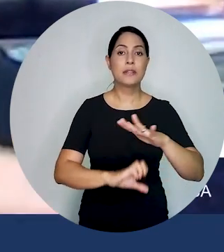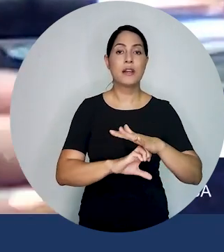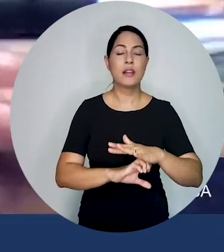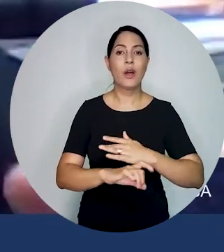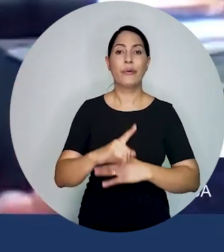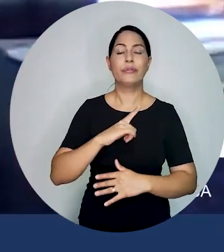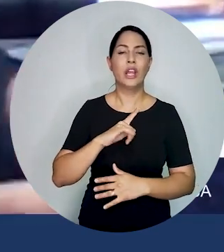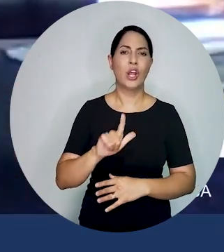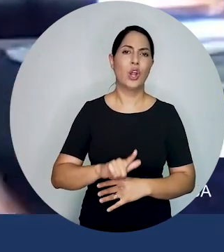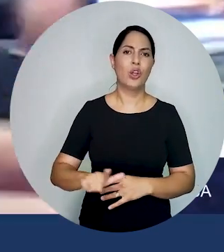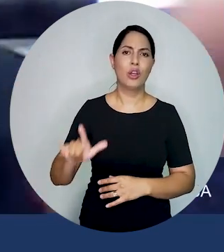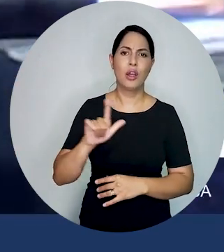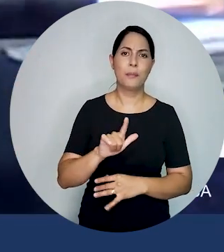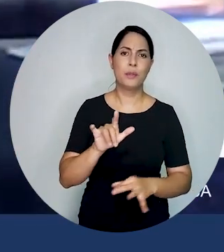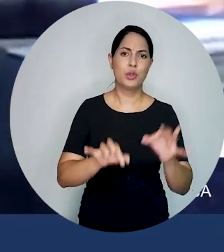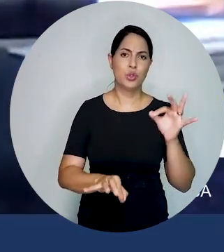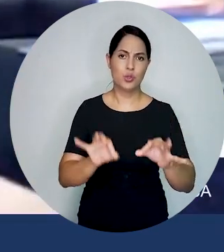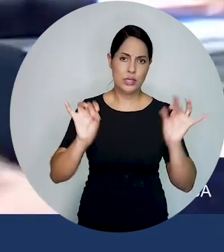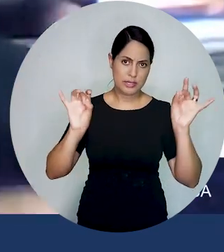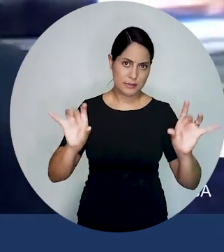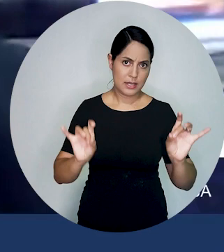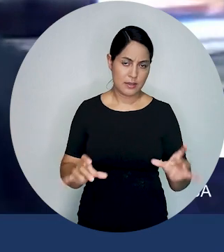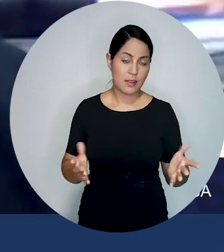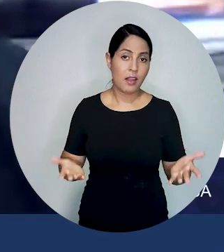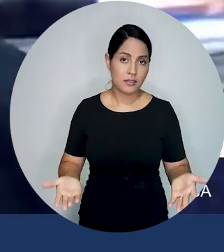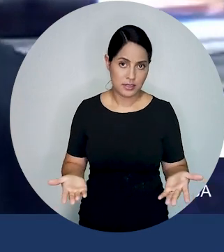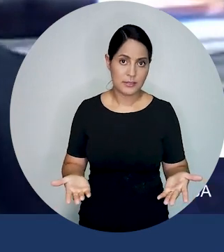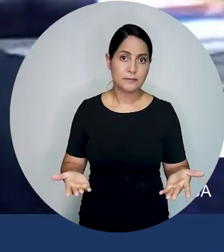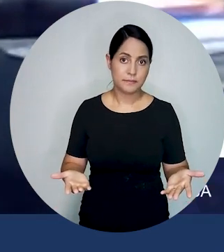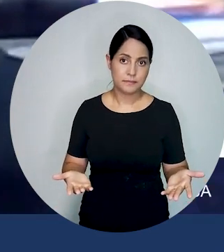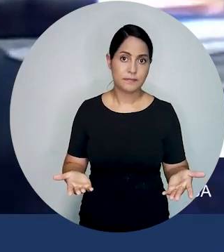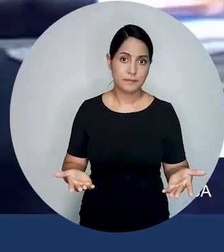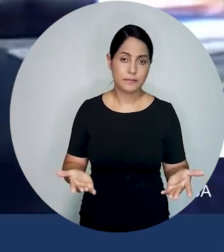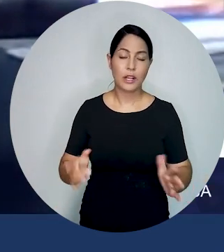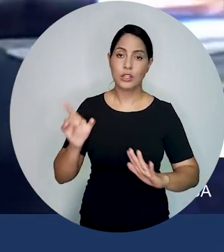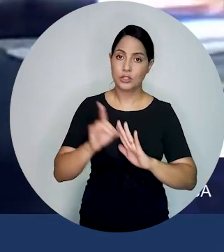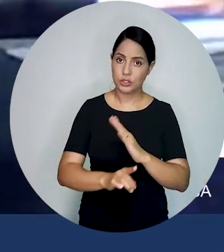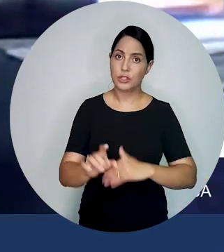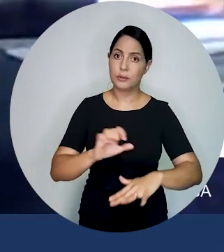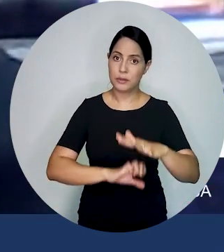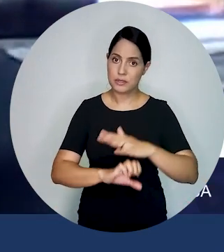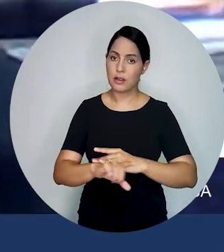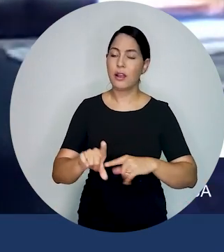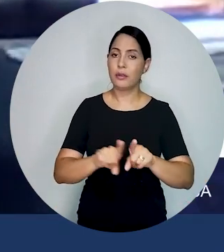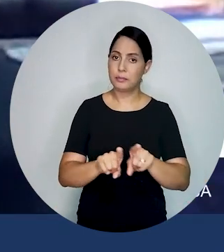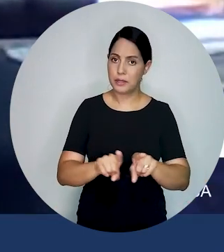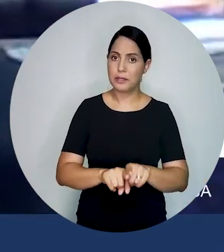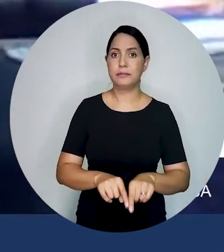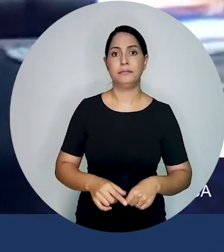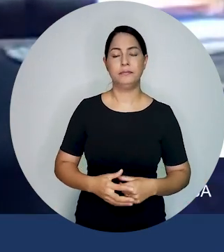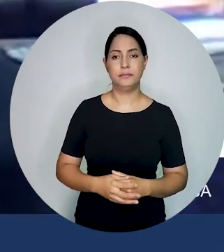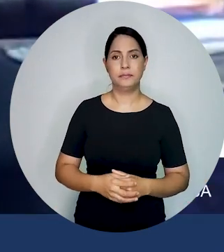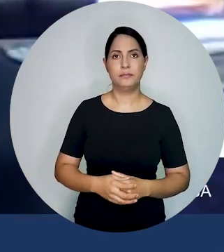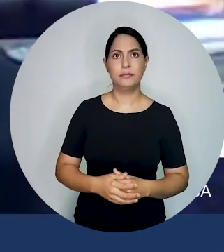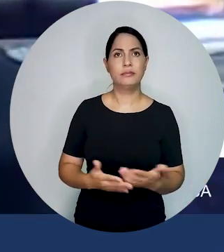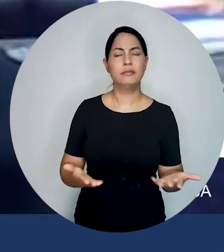Processos empresariais vão, onde houver, claro, para os juízos especializados em direito